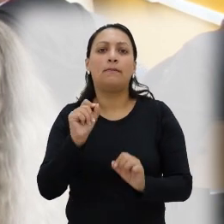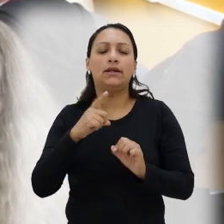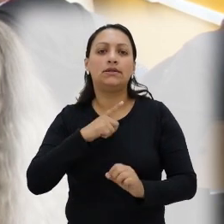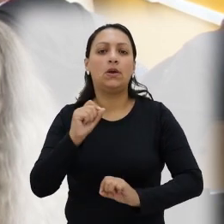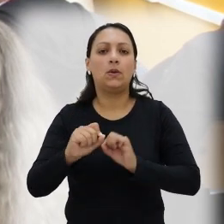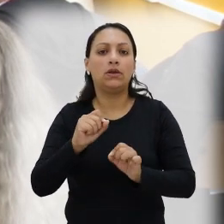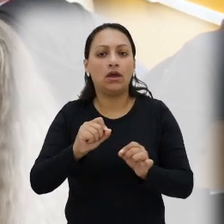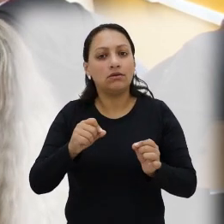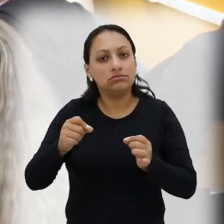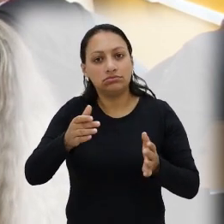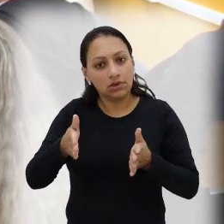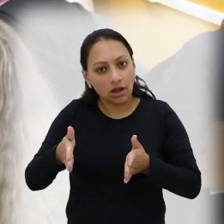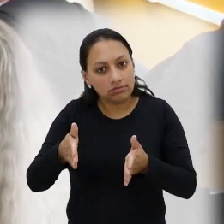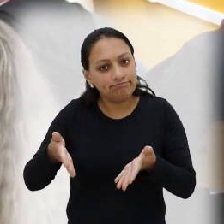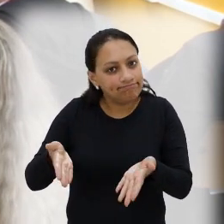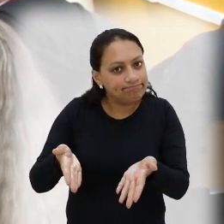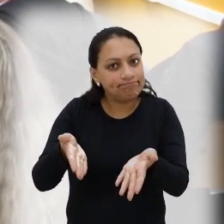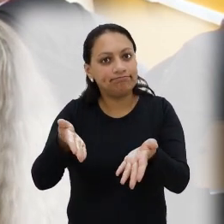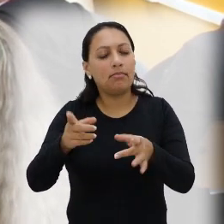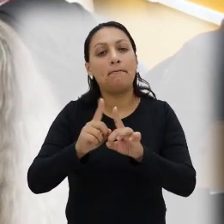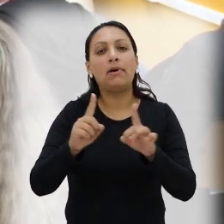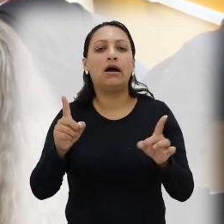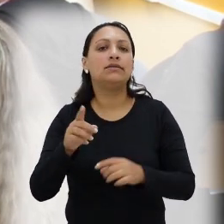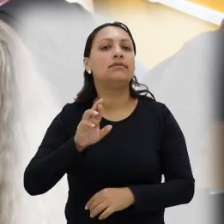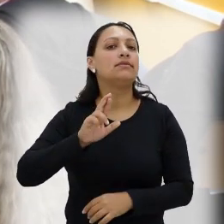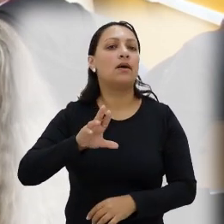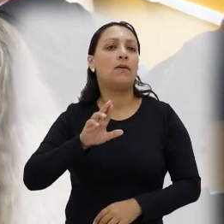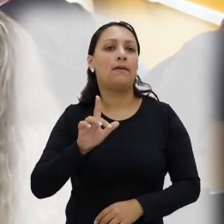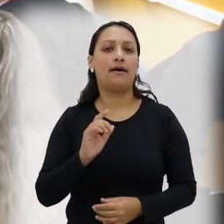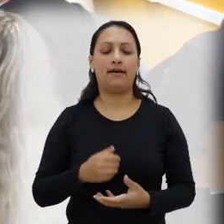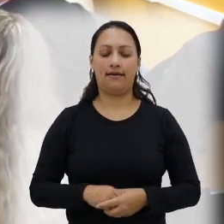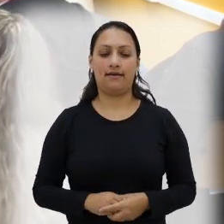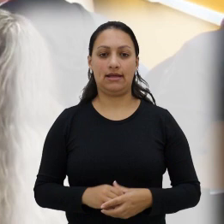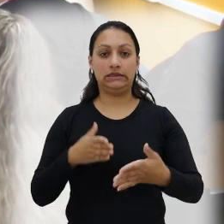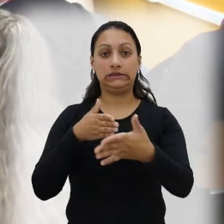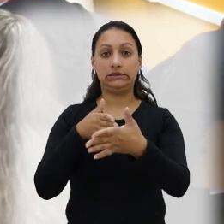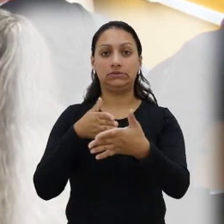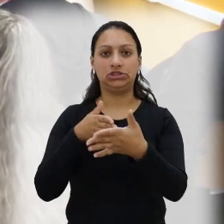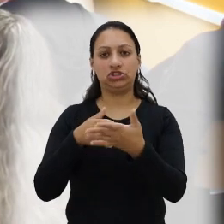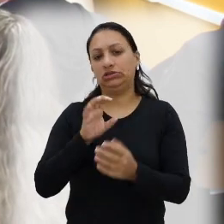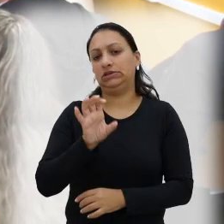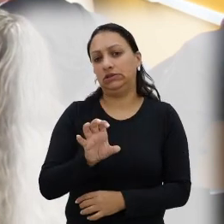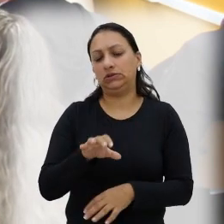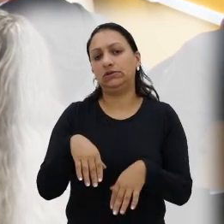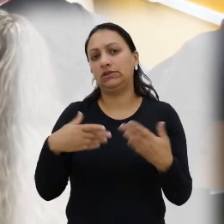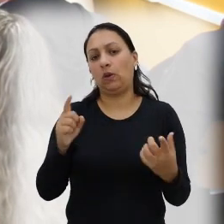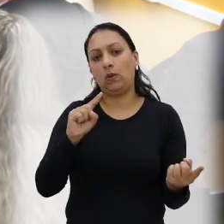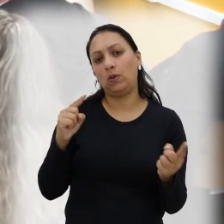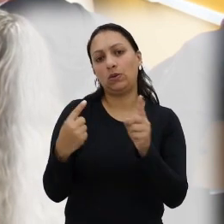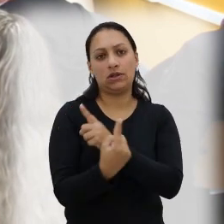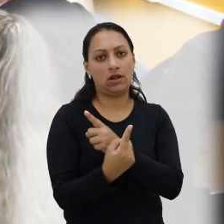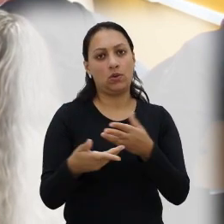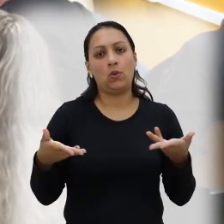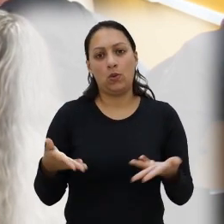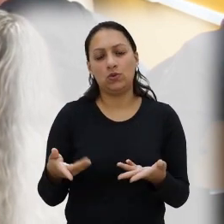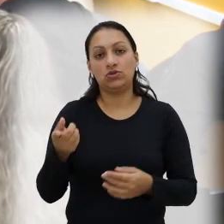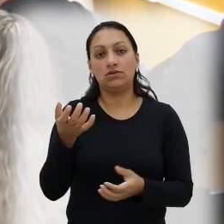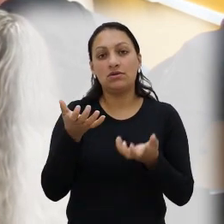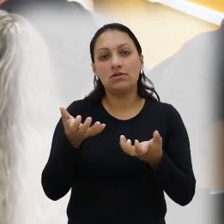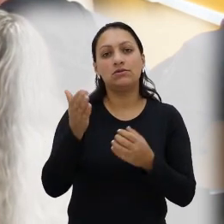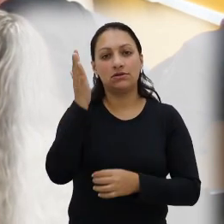indutor, mas não se limita a isso. Pelo contrário, né? A gente quer que vocês hoje aqui já